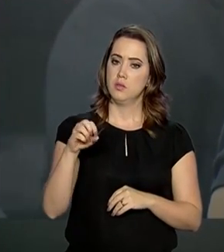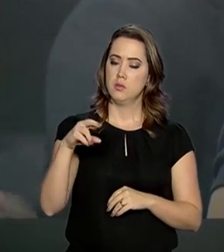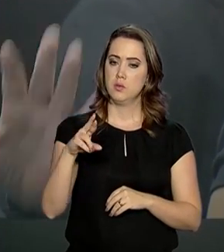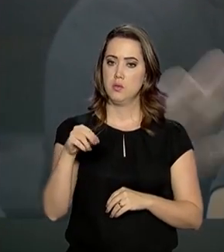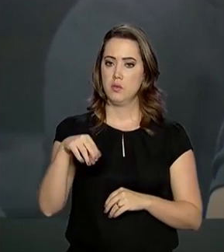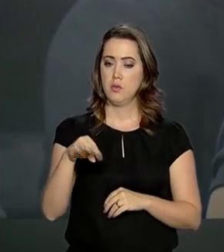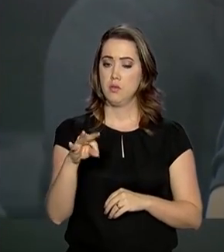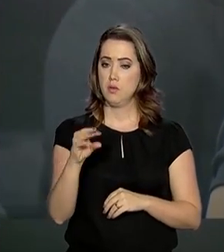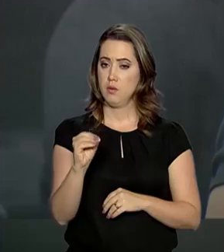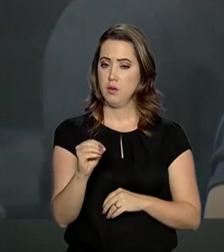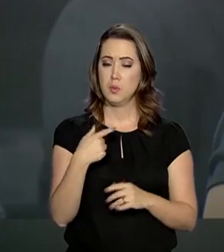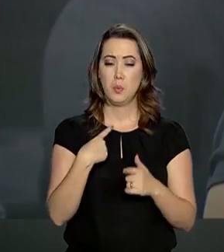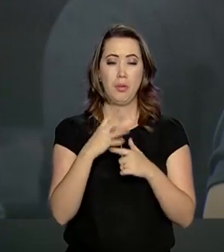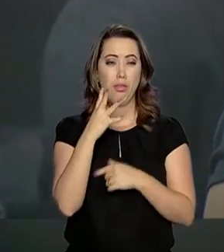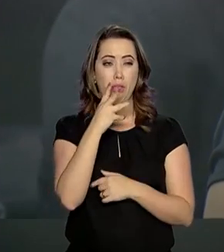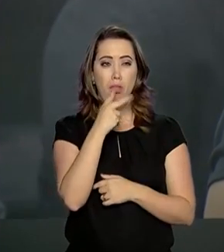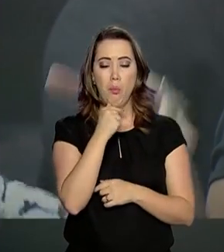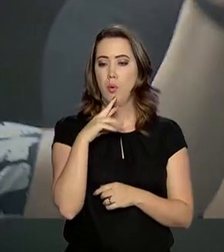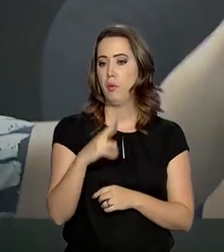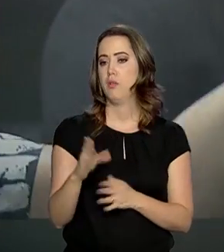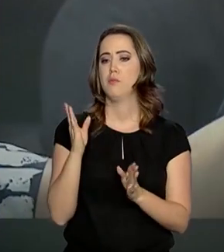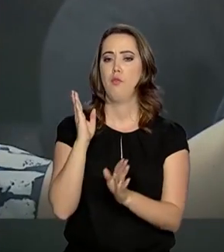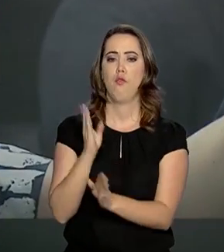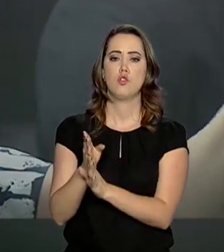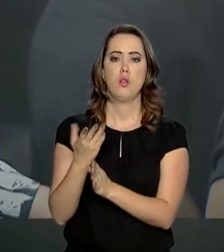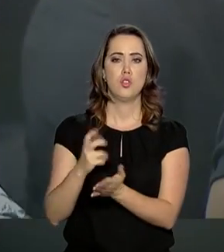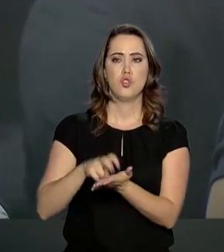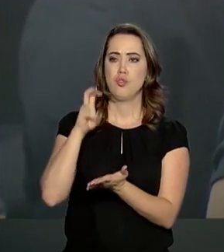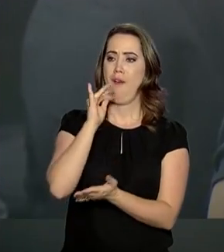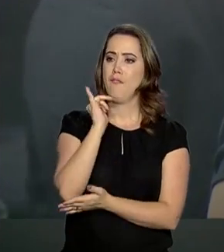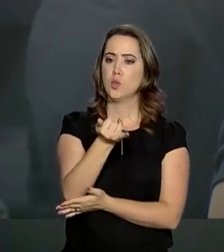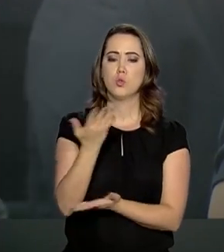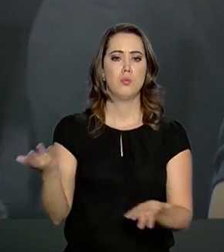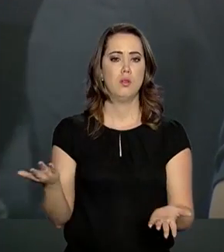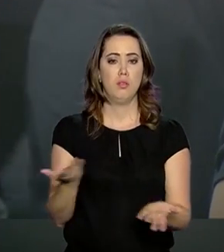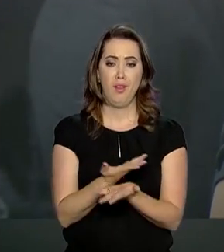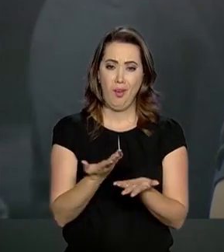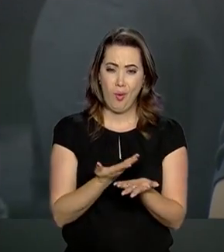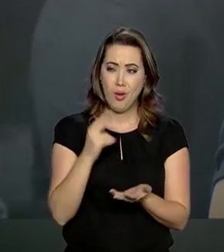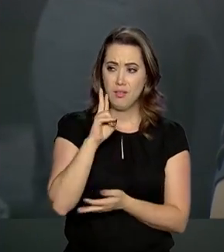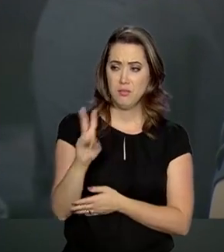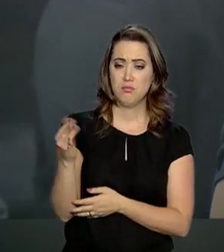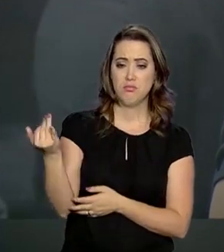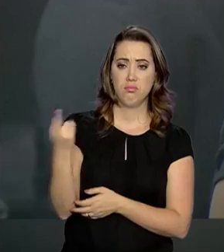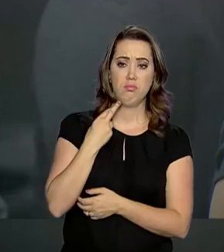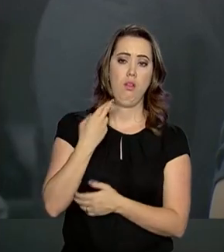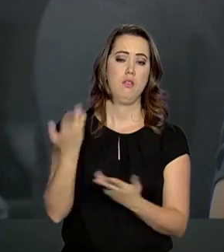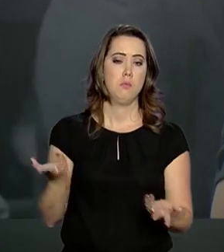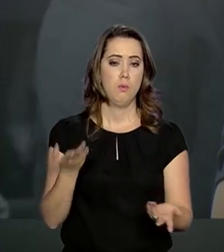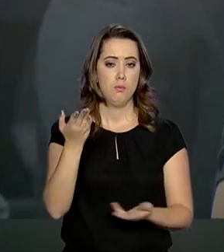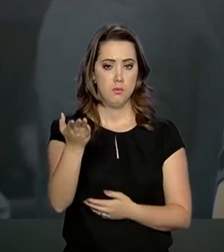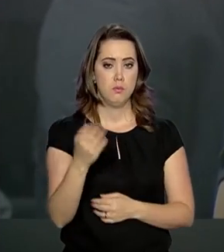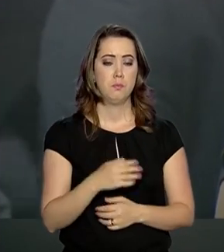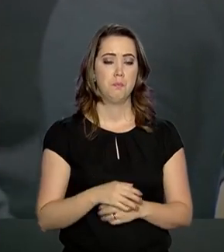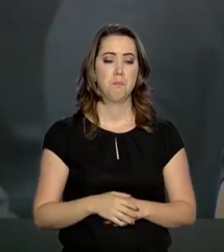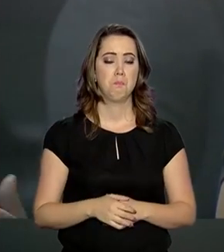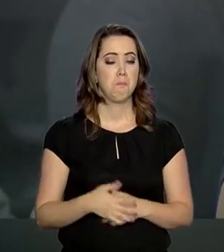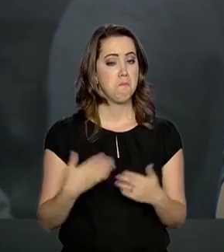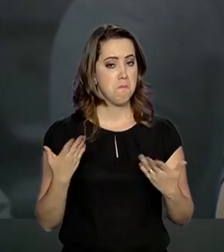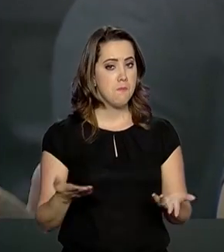resposta sobre essa situação do fechamento da Fronteira já que ela aconteceu de manhã e só agora que a gente tá tendo né uma posição do do Palácio